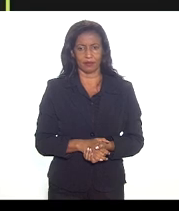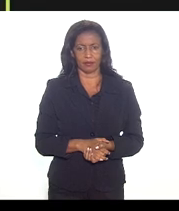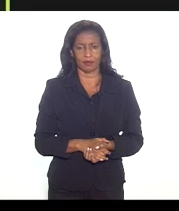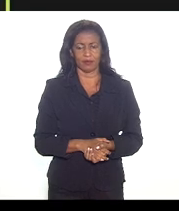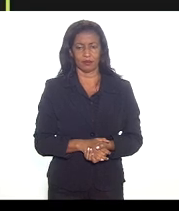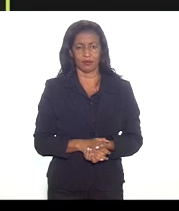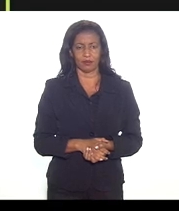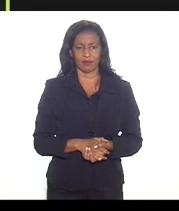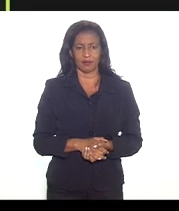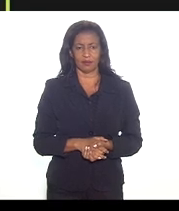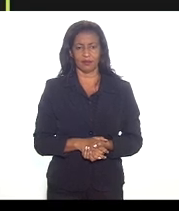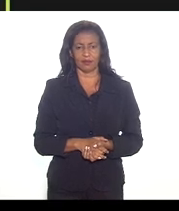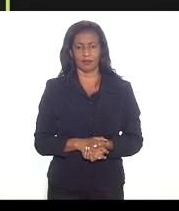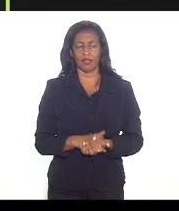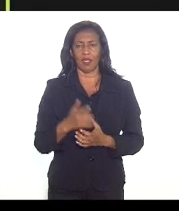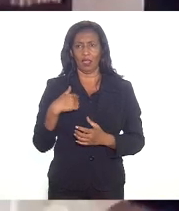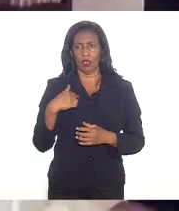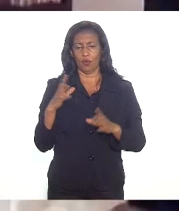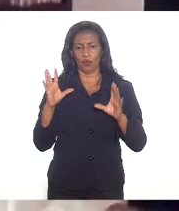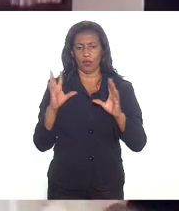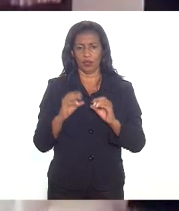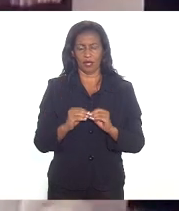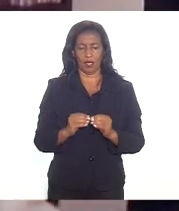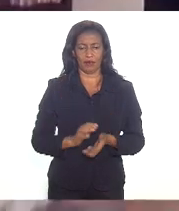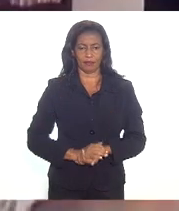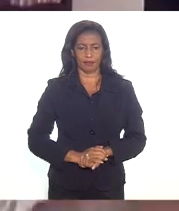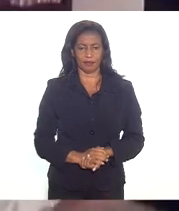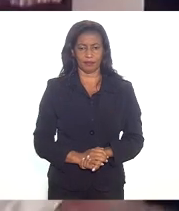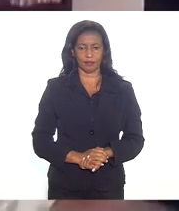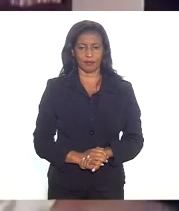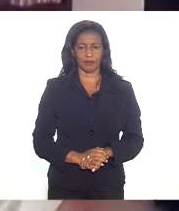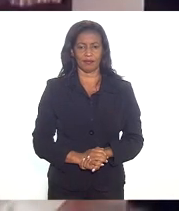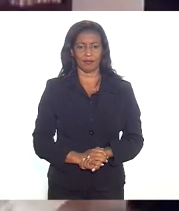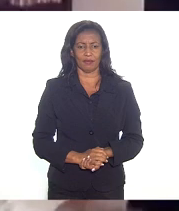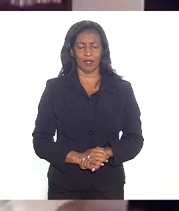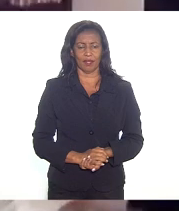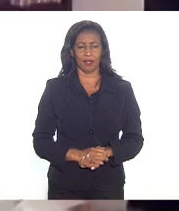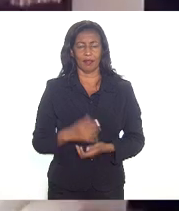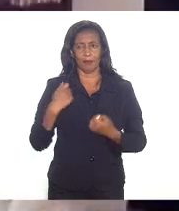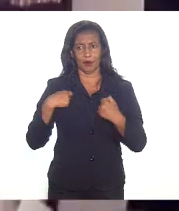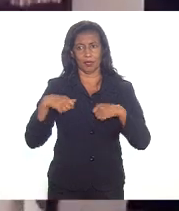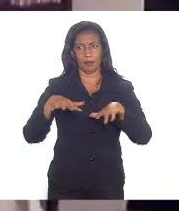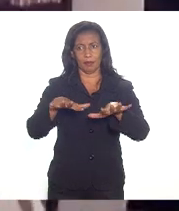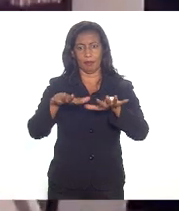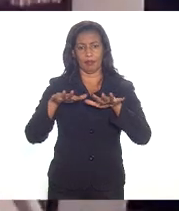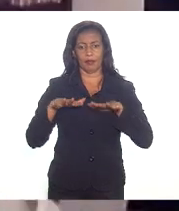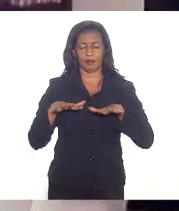marcar. Vou encerrar. Encerrar, porque eu também tenho que ir para o plenário, entendeu?